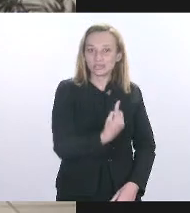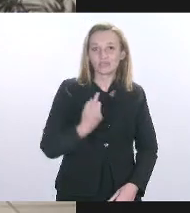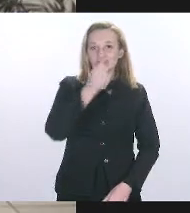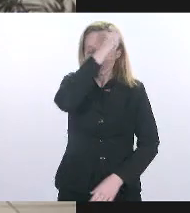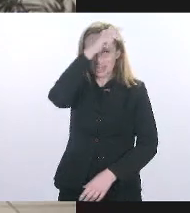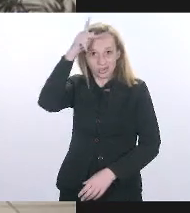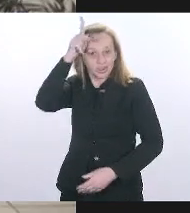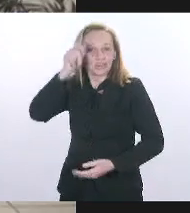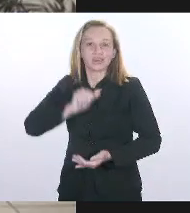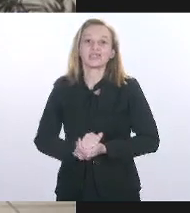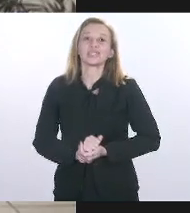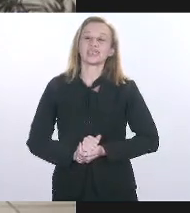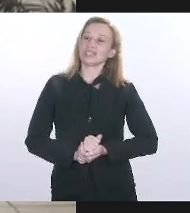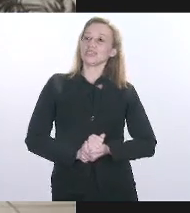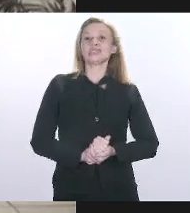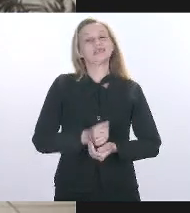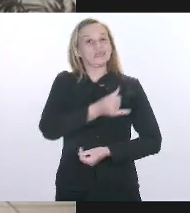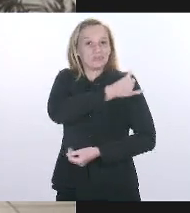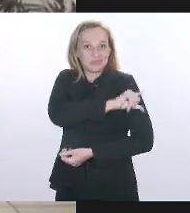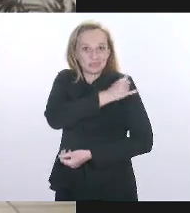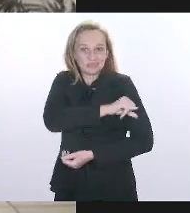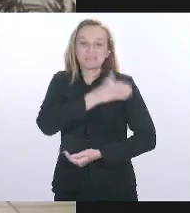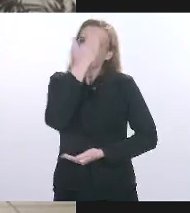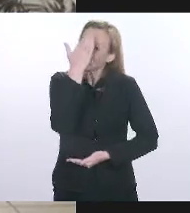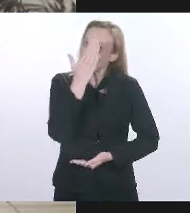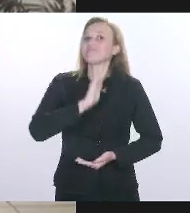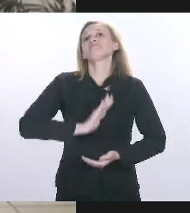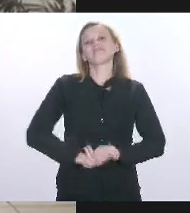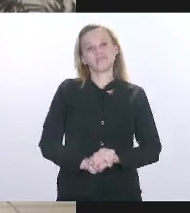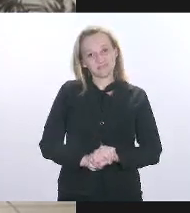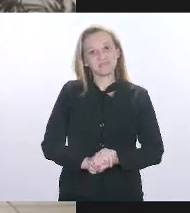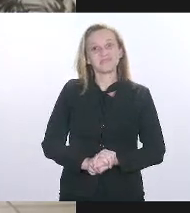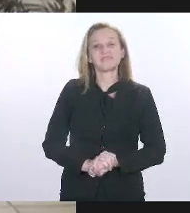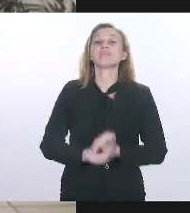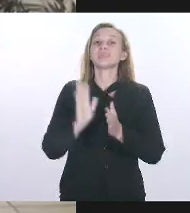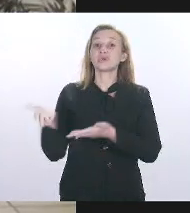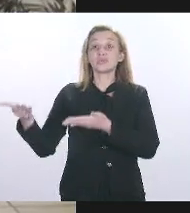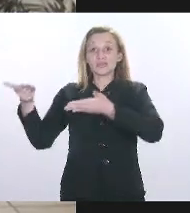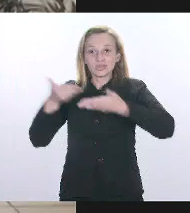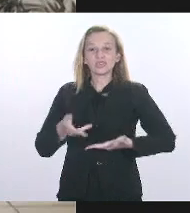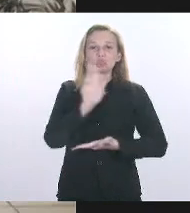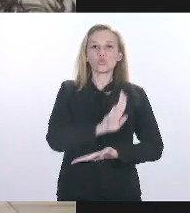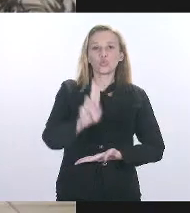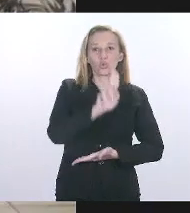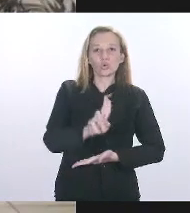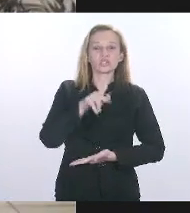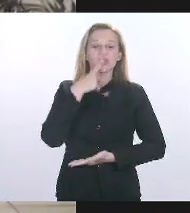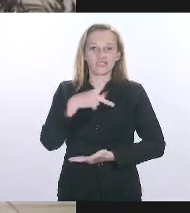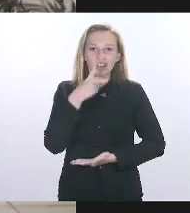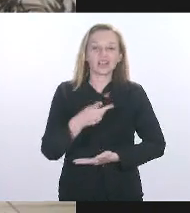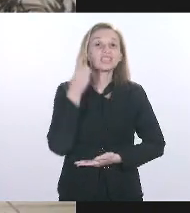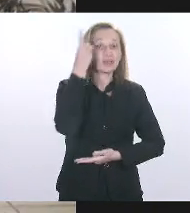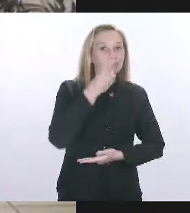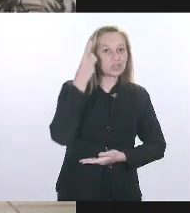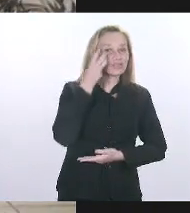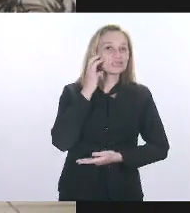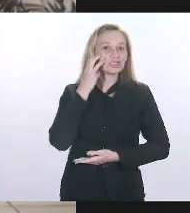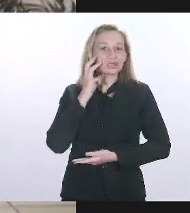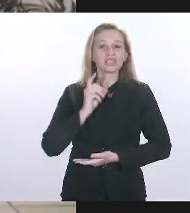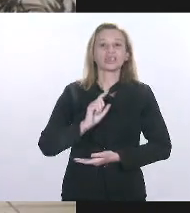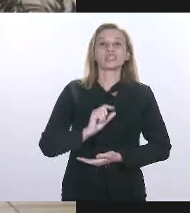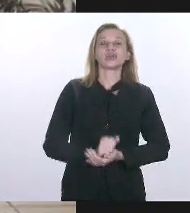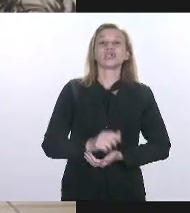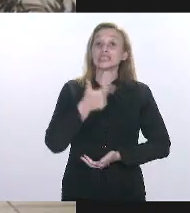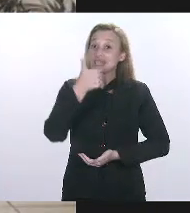prefeita, à Prefeitura do Rio de Janeiro. Muito obrigada. Convido a fazer o uso da palavra o deputado Valdec Carneiro. O